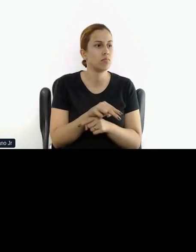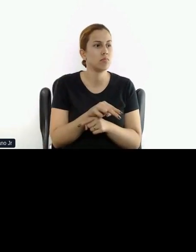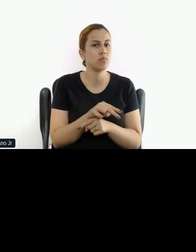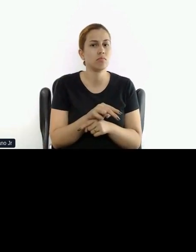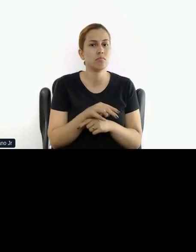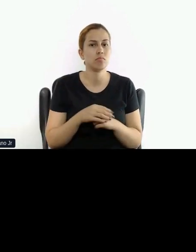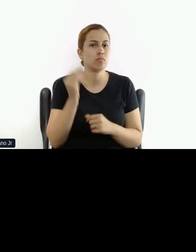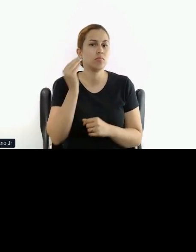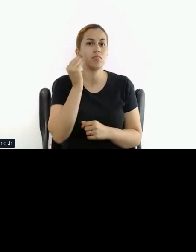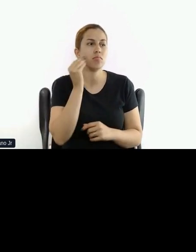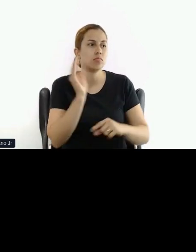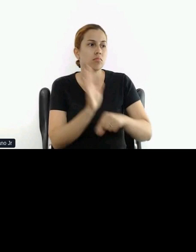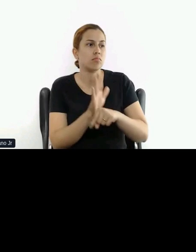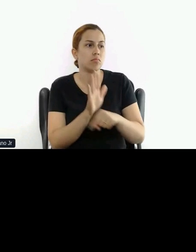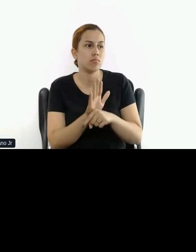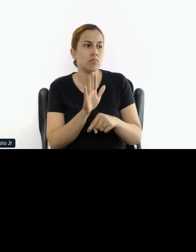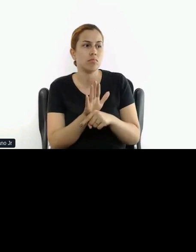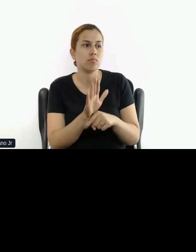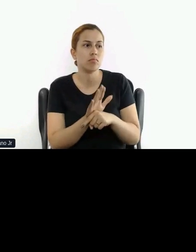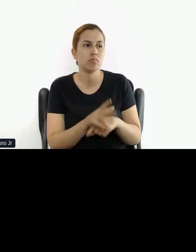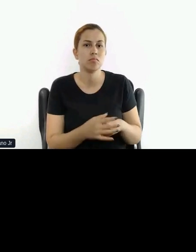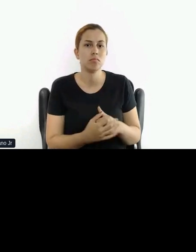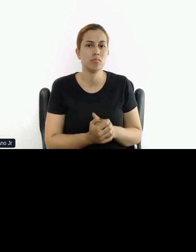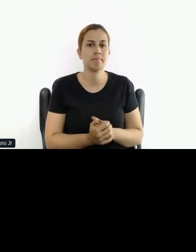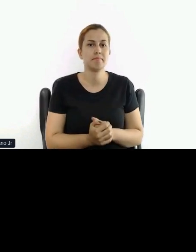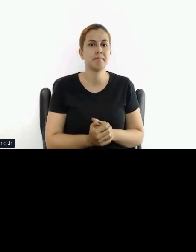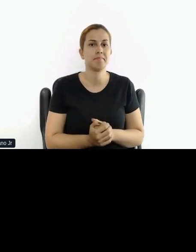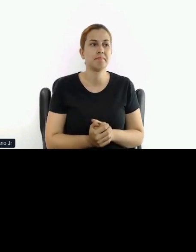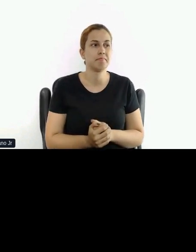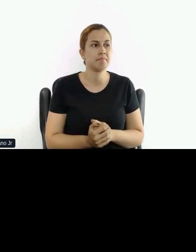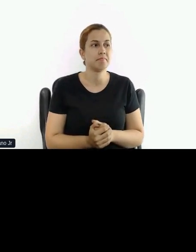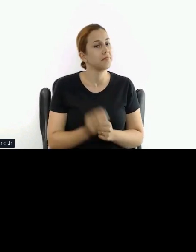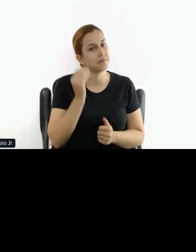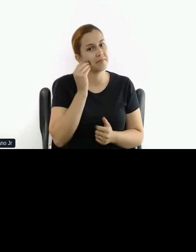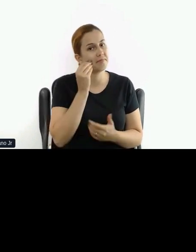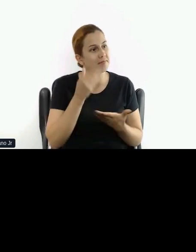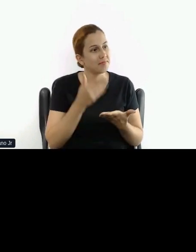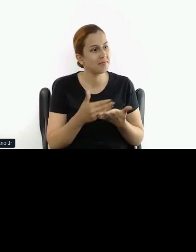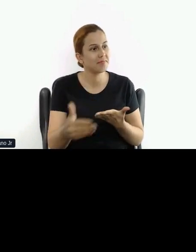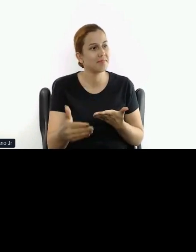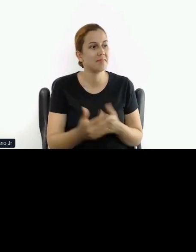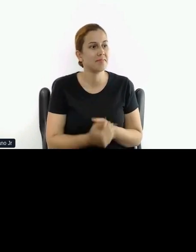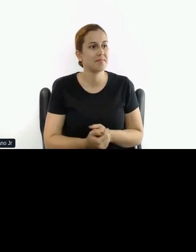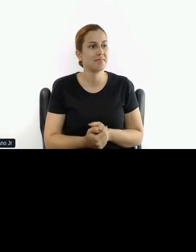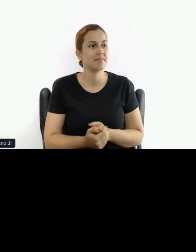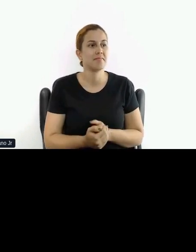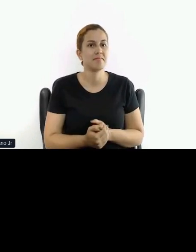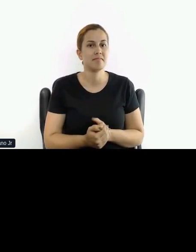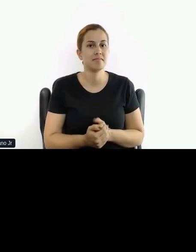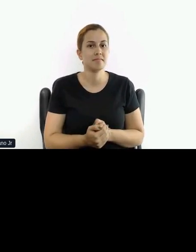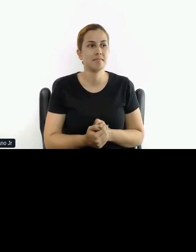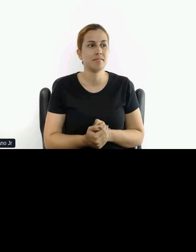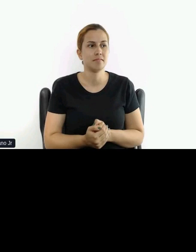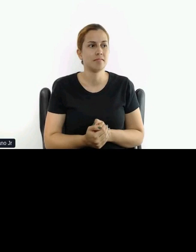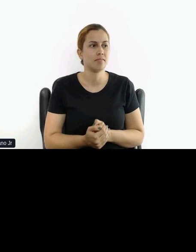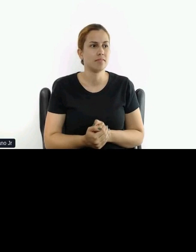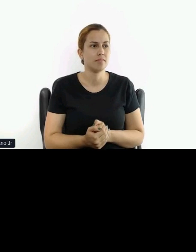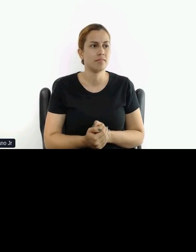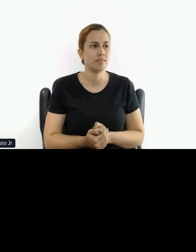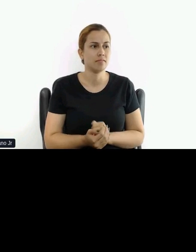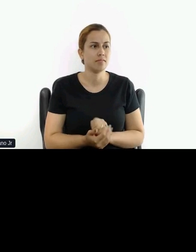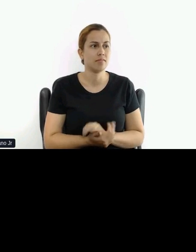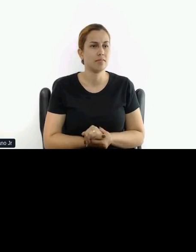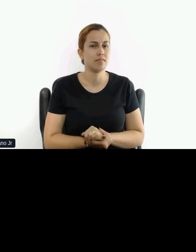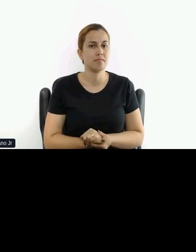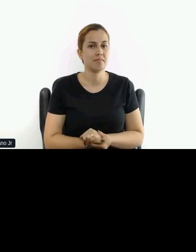tentando ajudá-la. Então, vamos estar início sem. Vamos aguardar se o pessoal técnico vai conseguir. Diga lá,